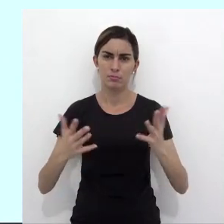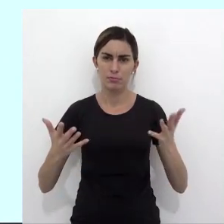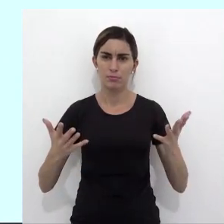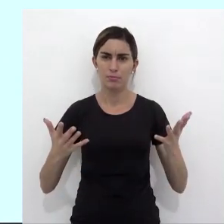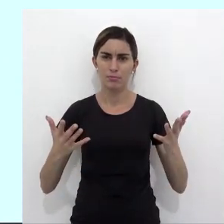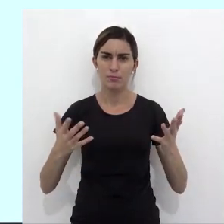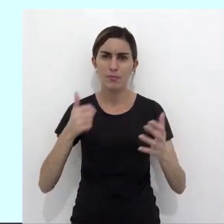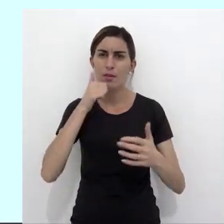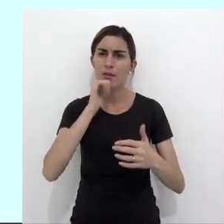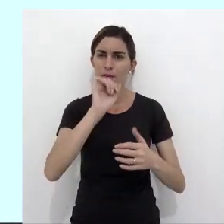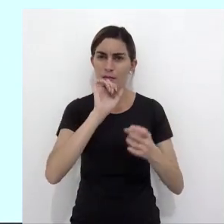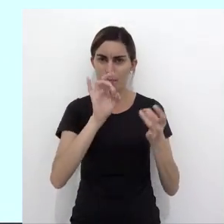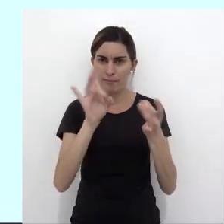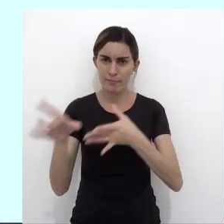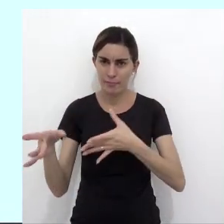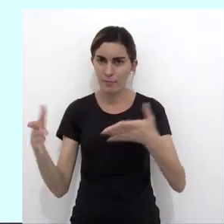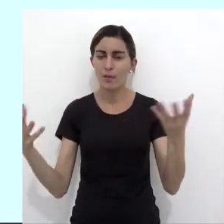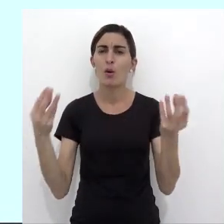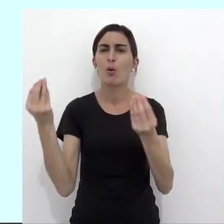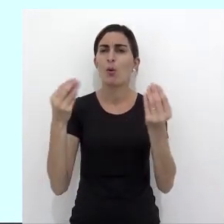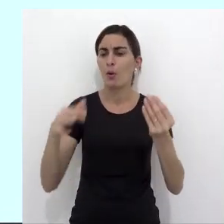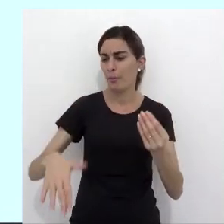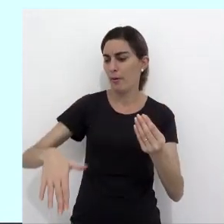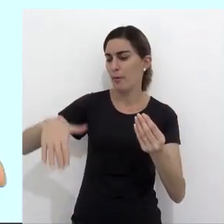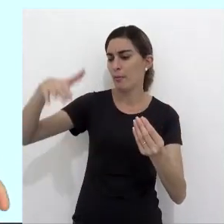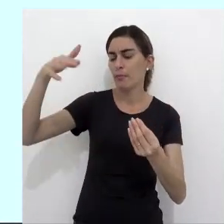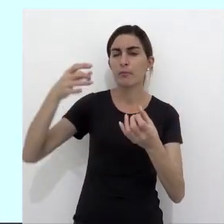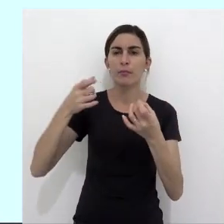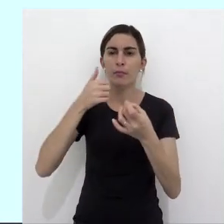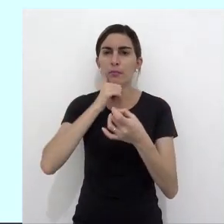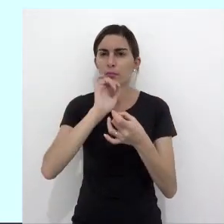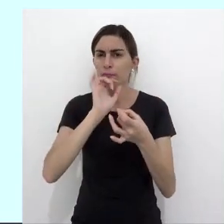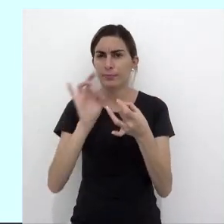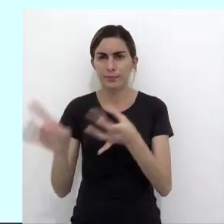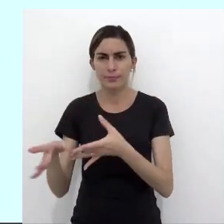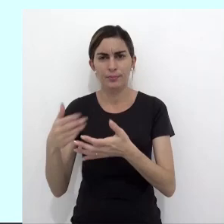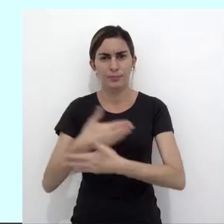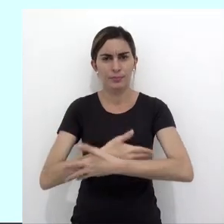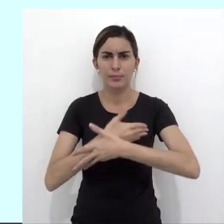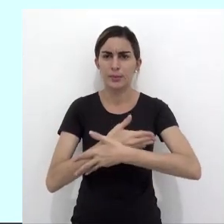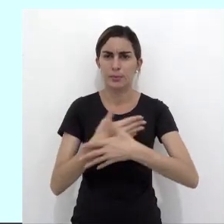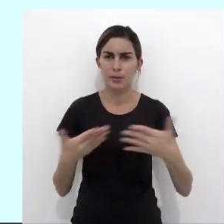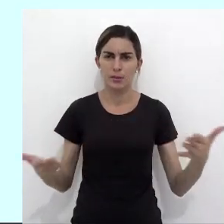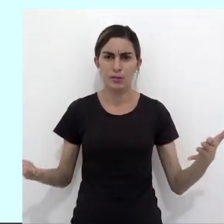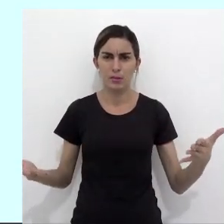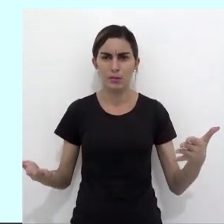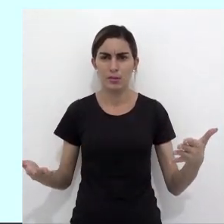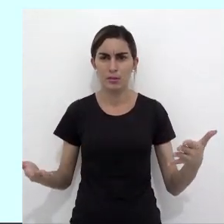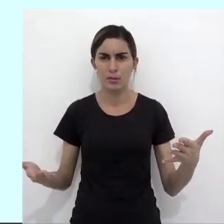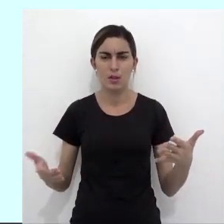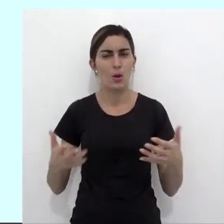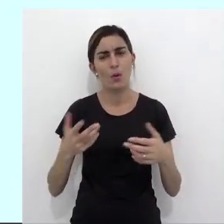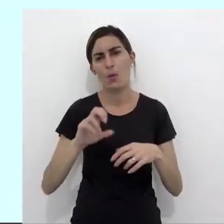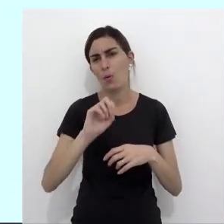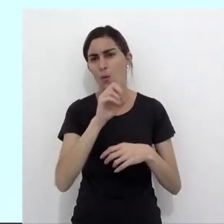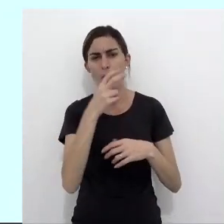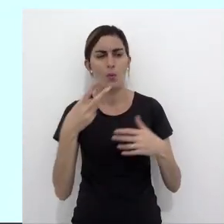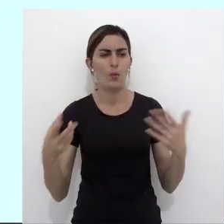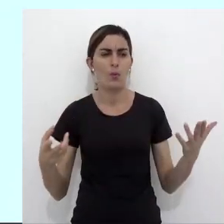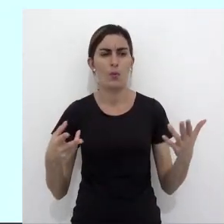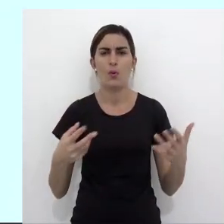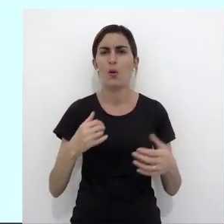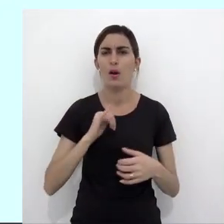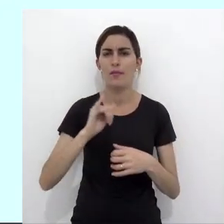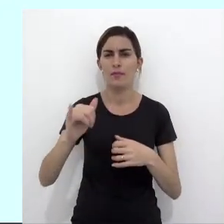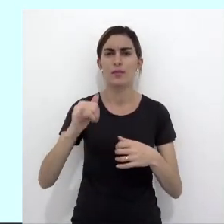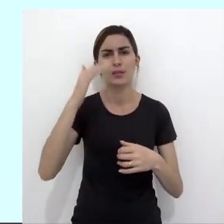ia abandonar? Como é que a mãe ia abandonar um recém-nascido? Então, na realidade, complicado aí entender